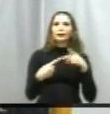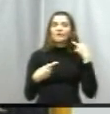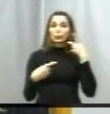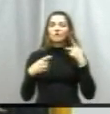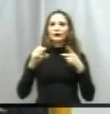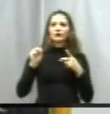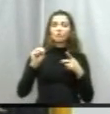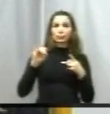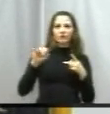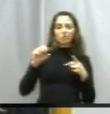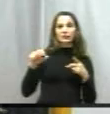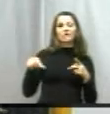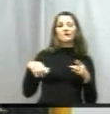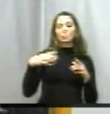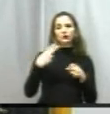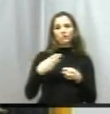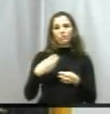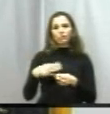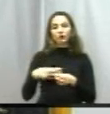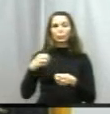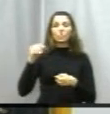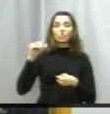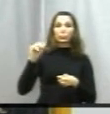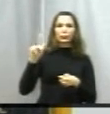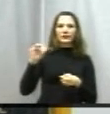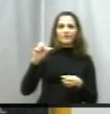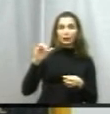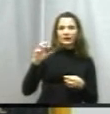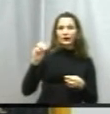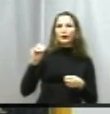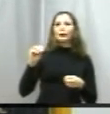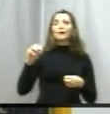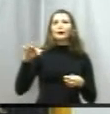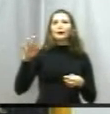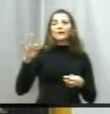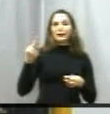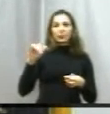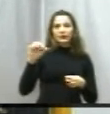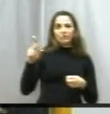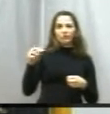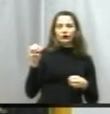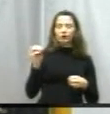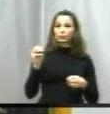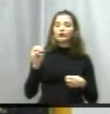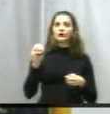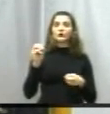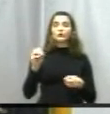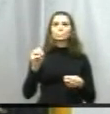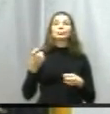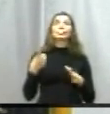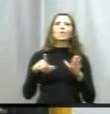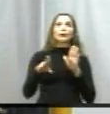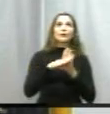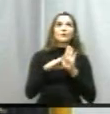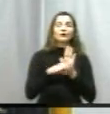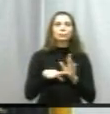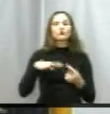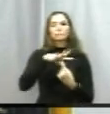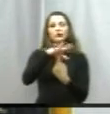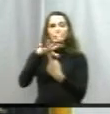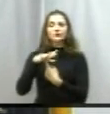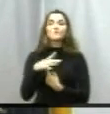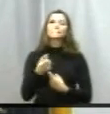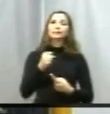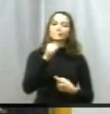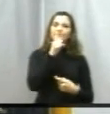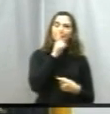Peixoto, apoio para projetos ambientais e também, aqui no caso específico de Araraquara, para projetos com os idosos,